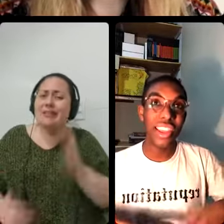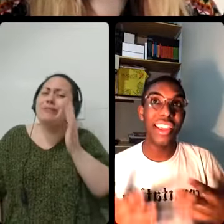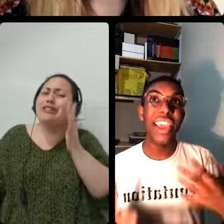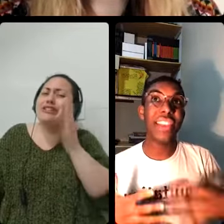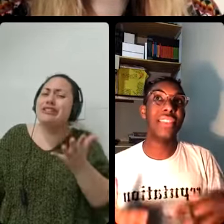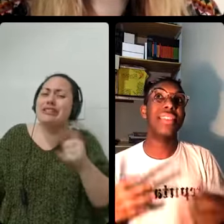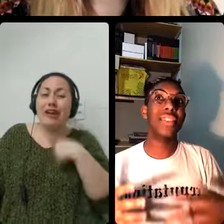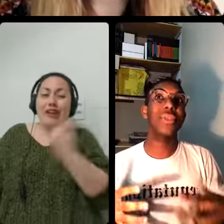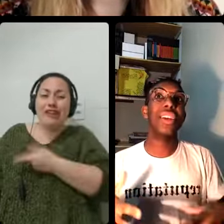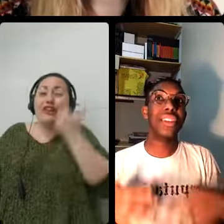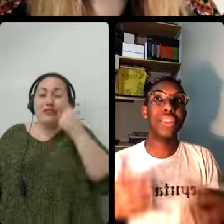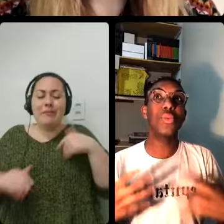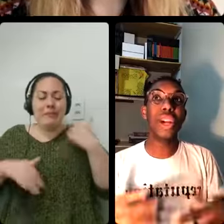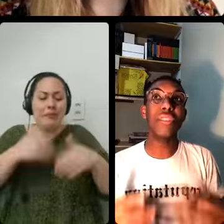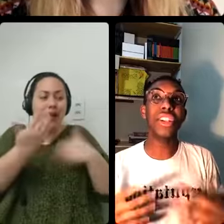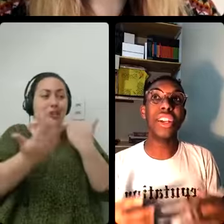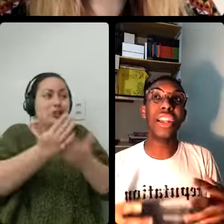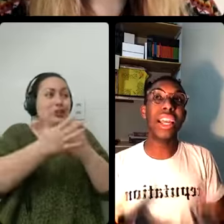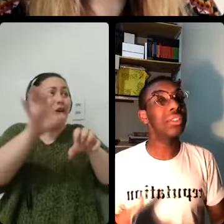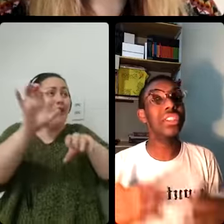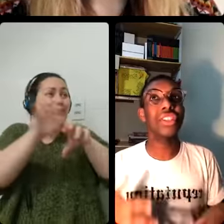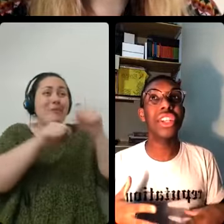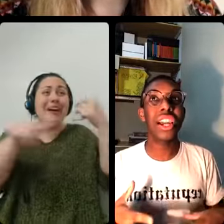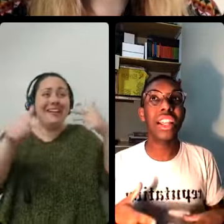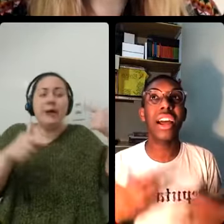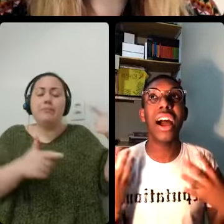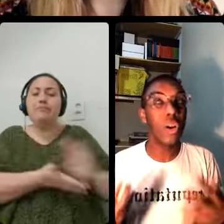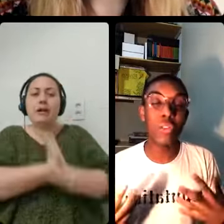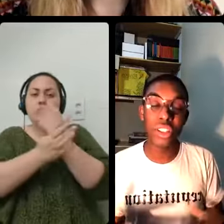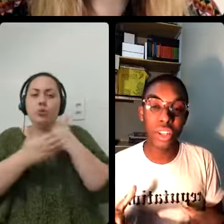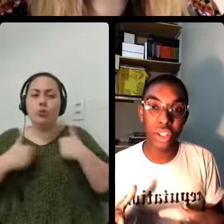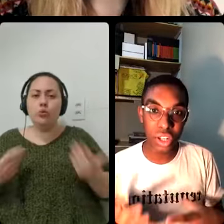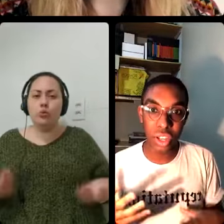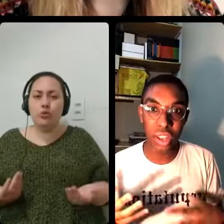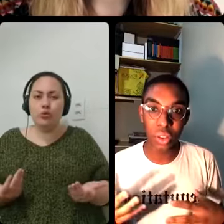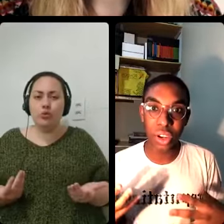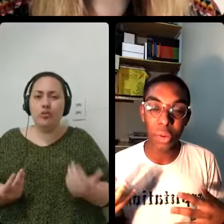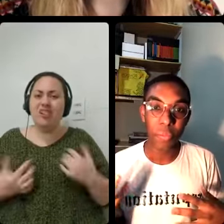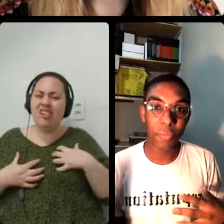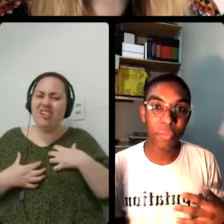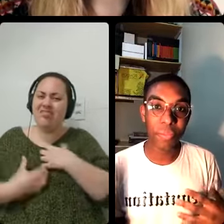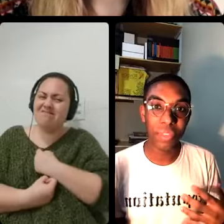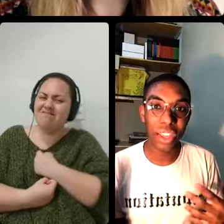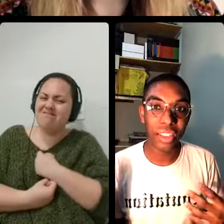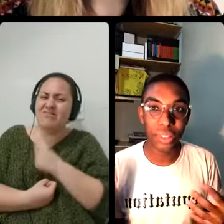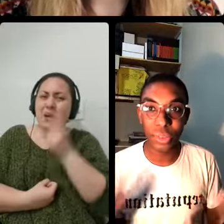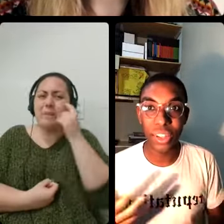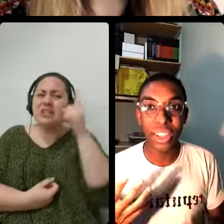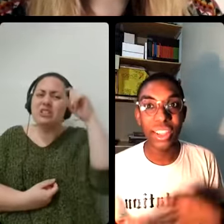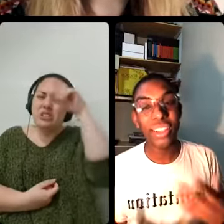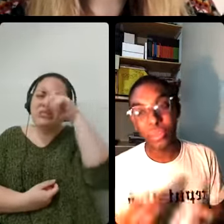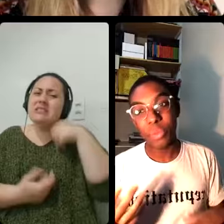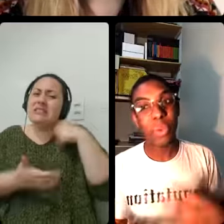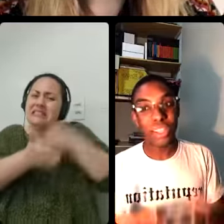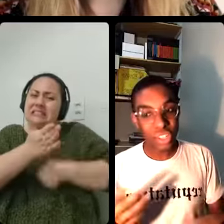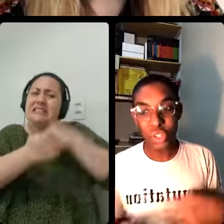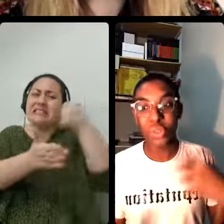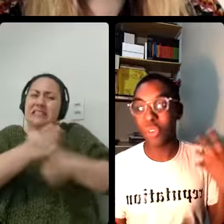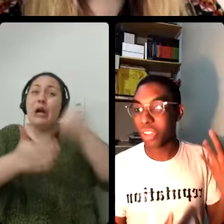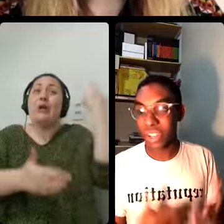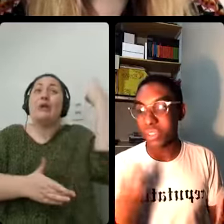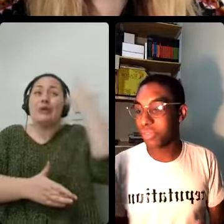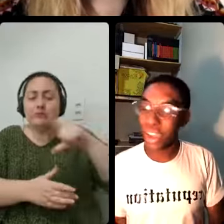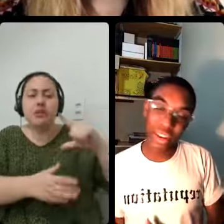ter essa sensação de que a gente nunca vai chegar lá e quando a gente chega lá, algo vai tirar a gente daquele local. Né? Então, por mais que a